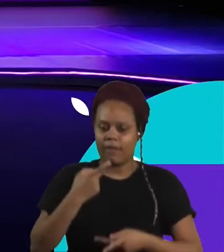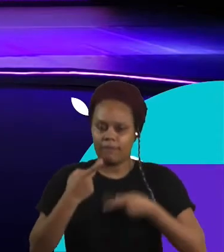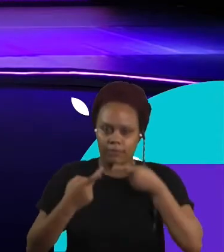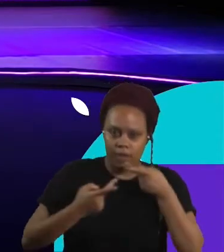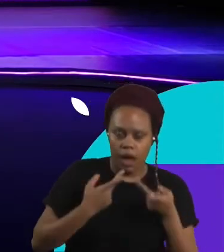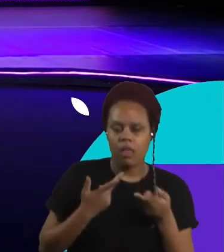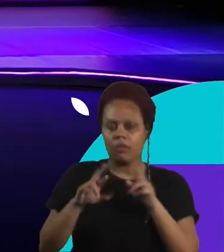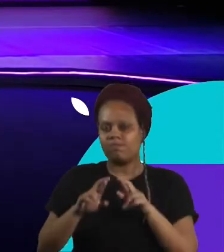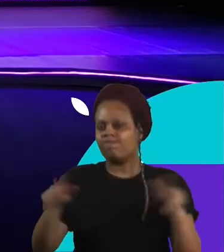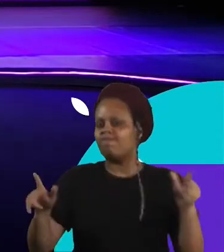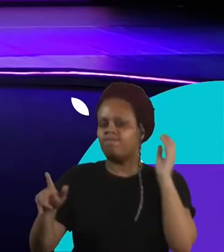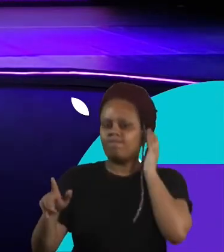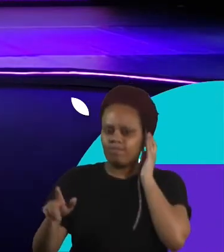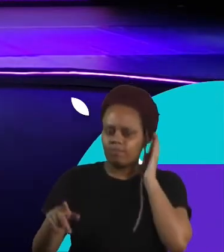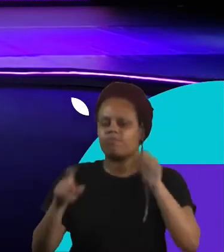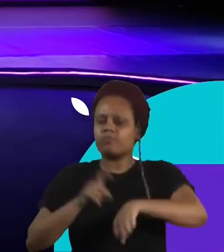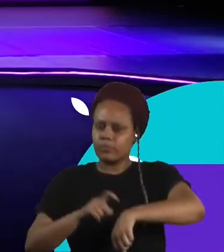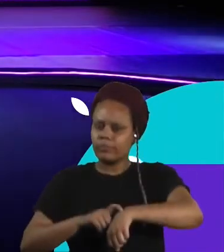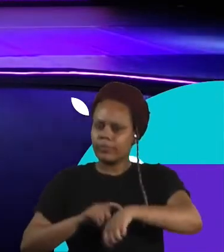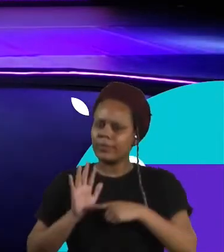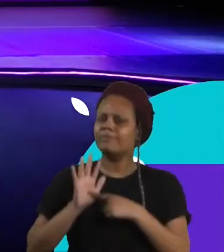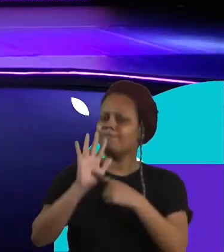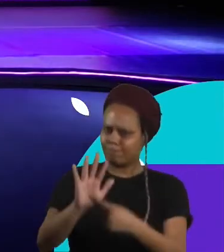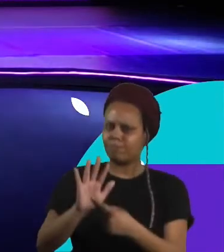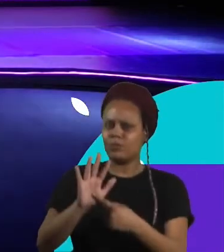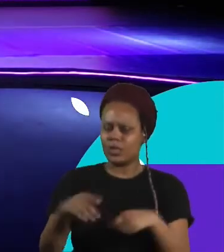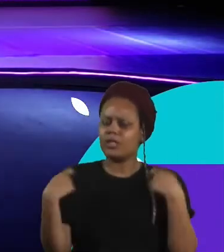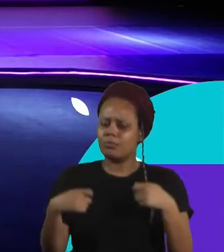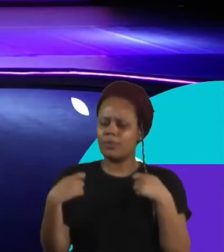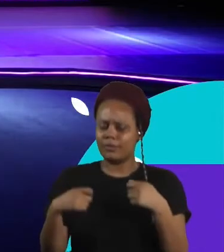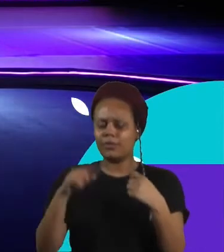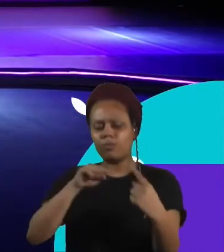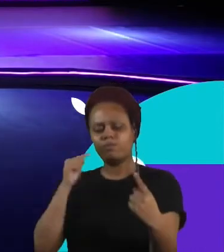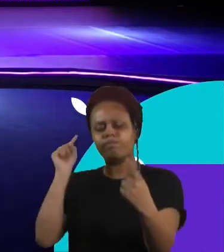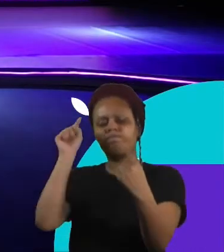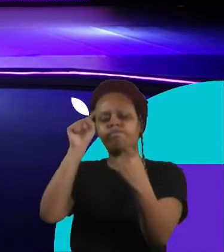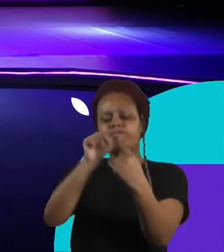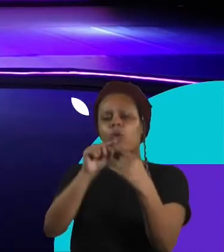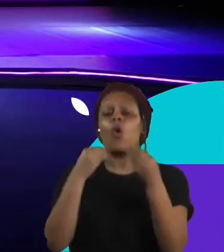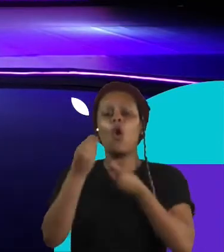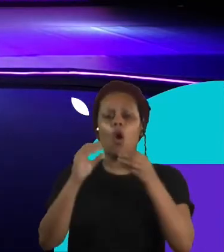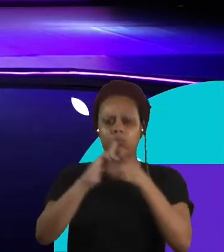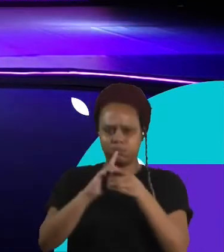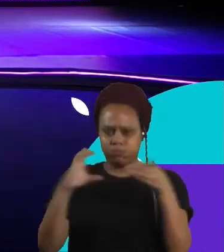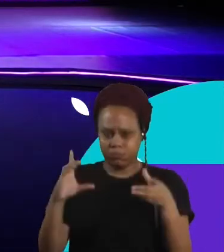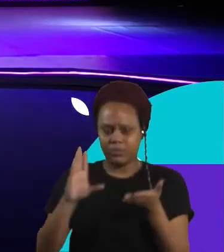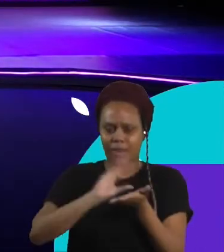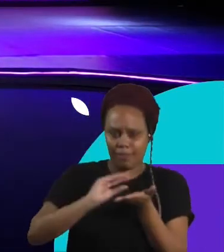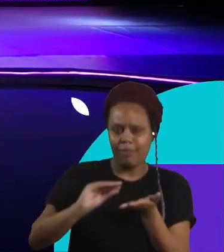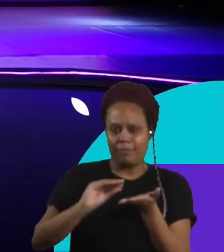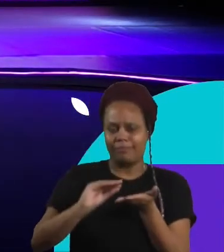diferentes momentos foram mostrando isso, que para a gente atingir essa meta de democratizar a educação em dados, todos